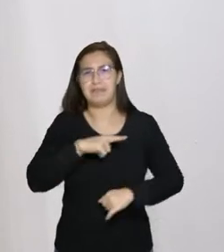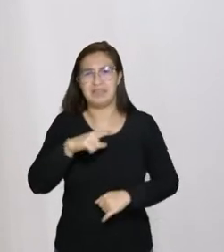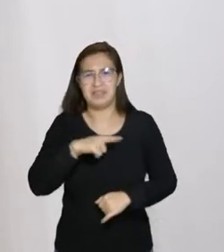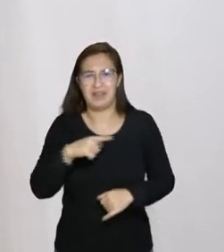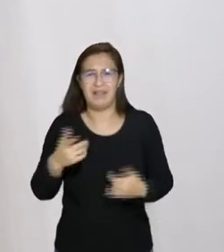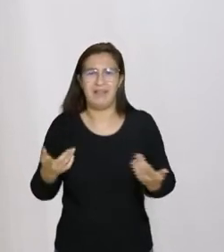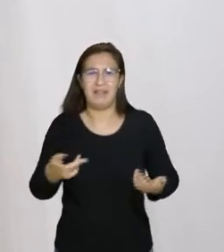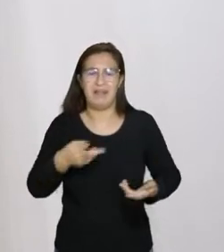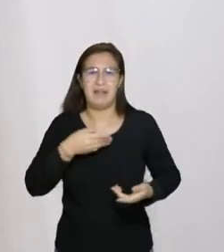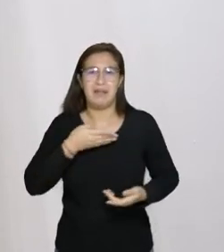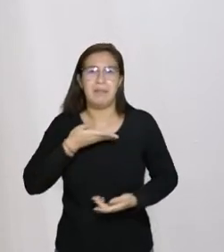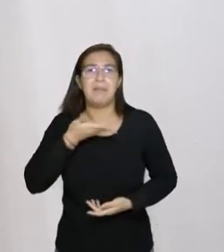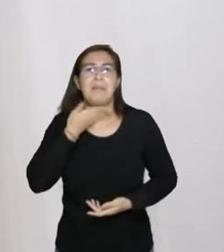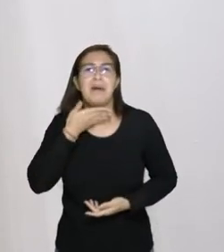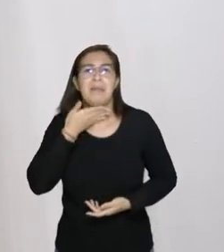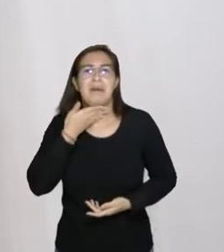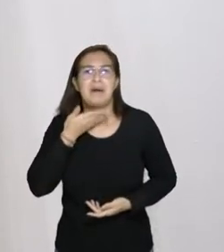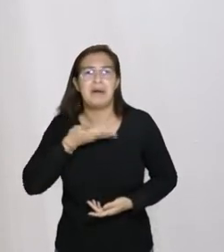muito blá, blá, blá,